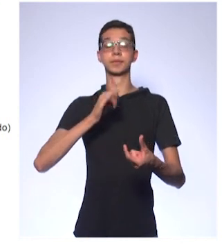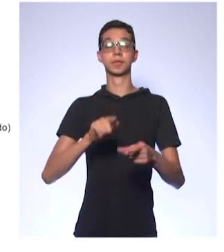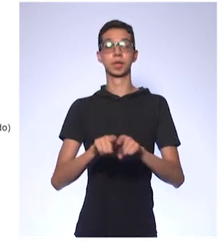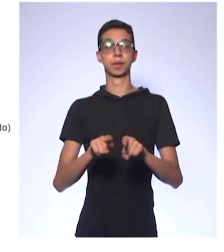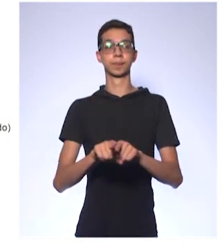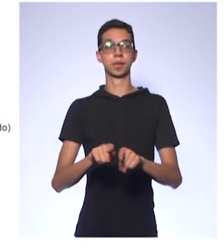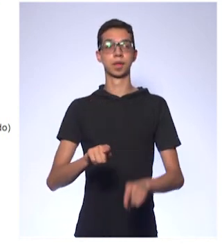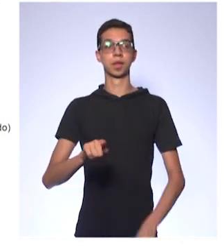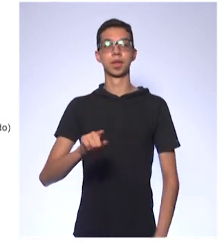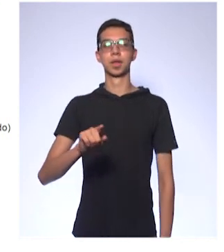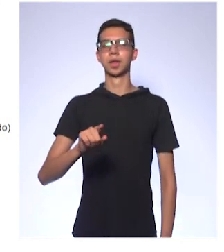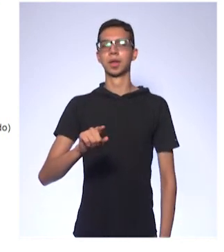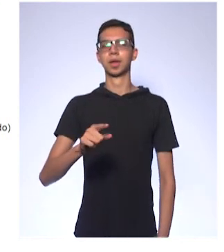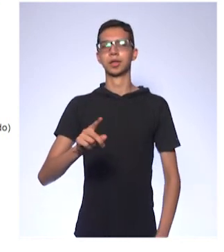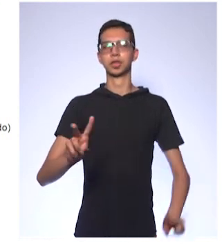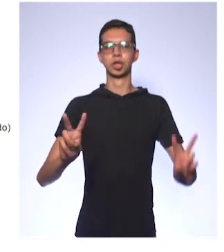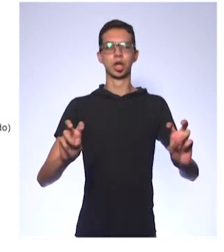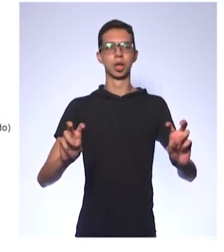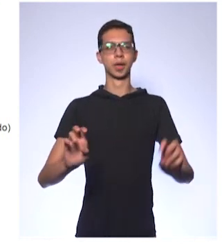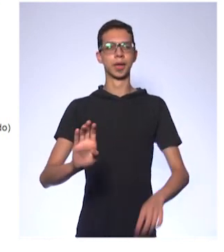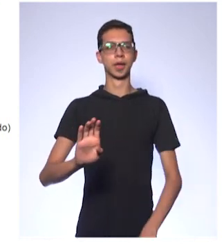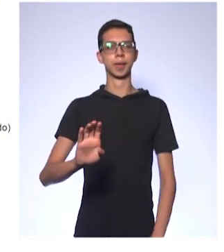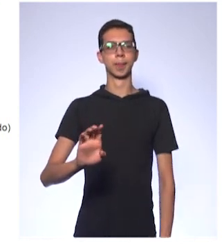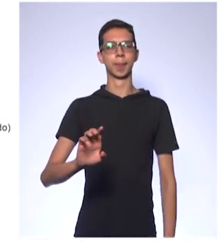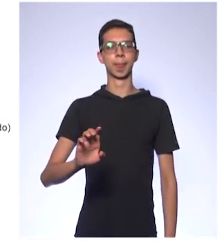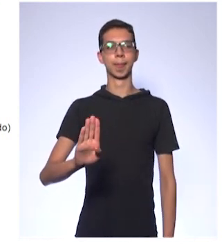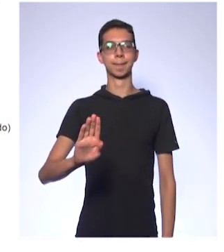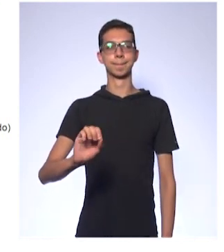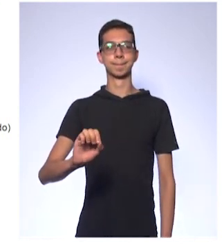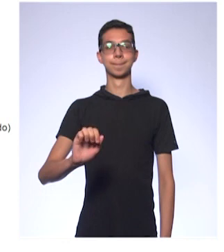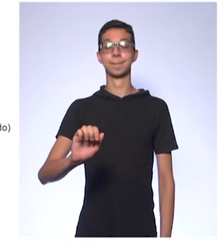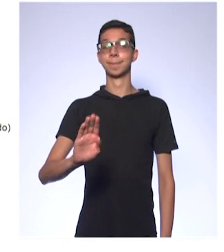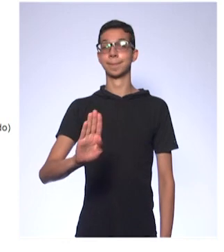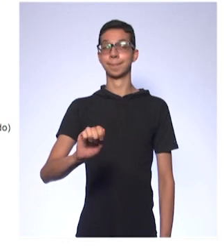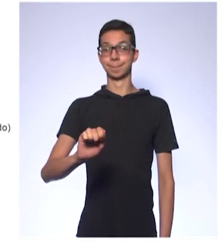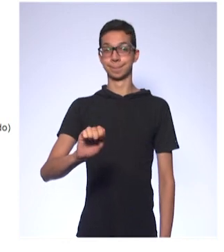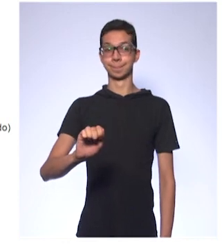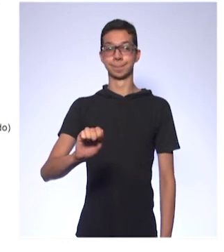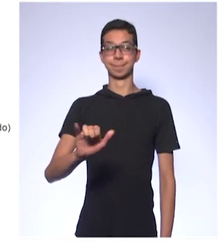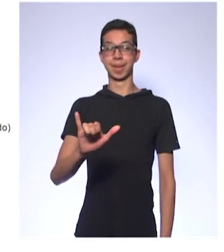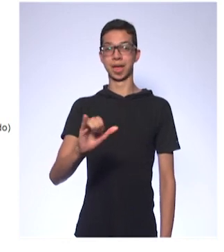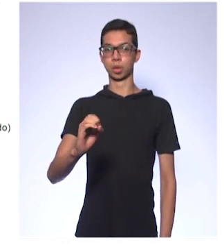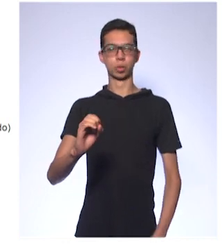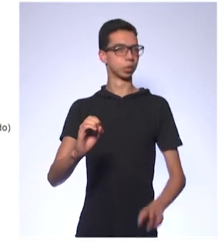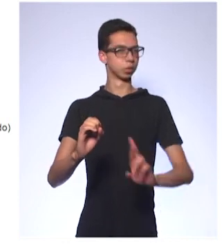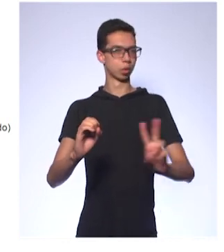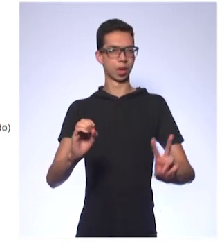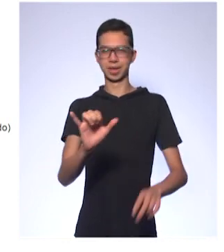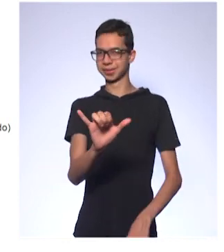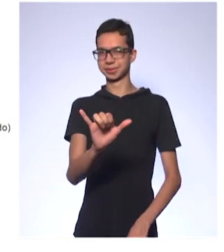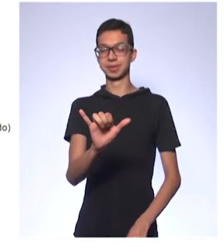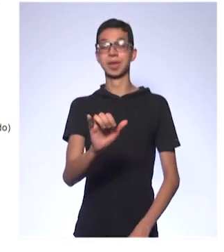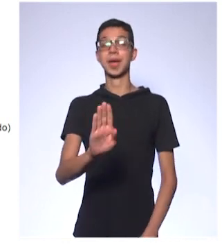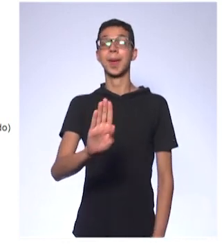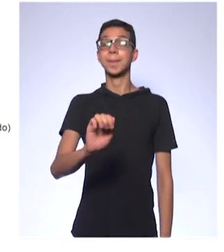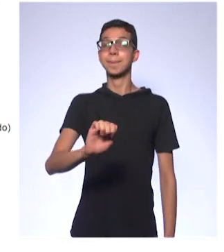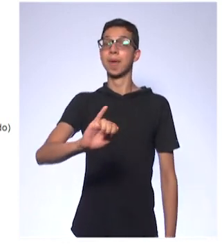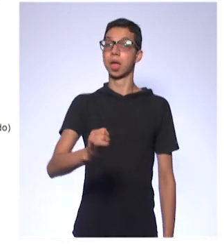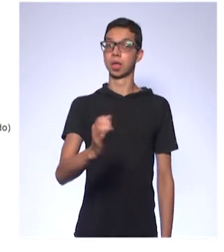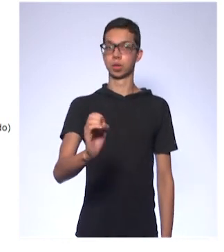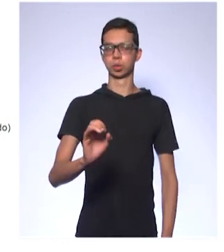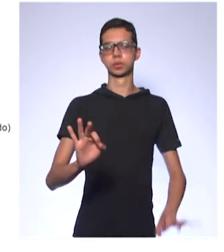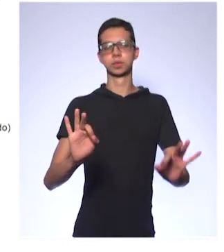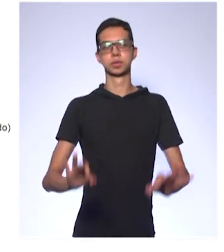aí está errada, tá? É com J, não é com Y. É um custo bajo e um controle de